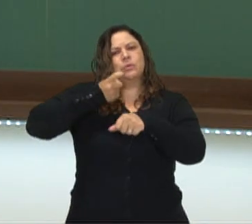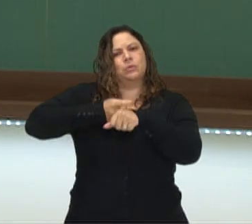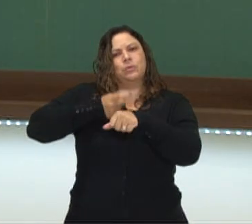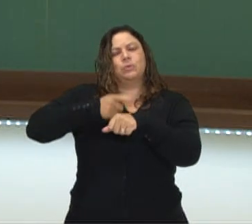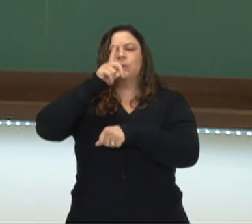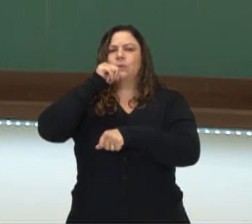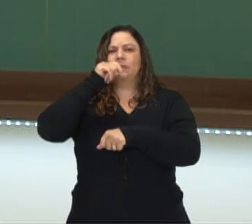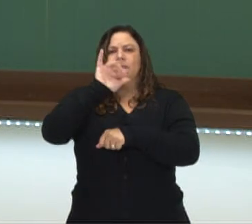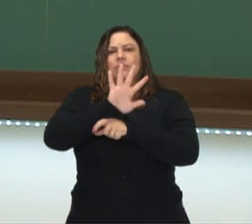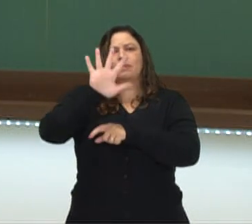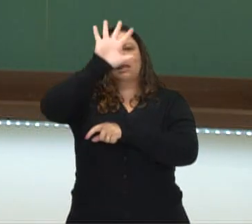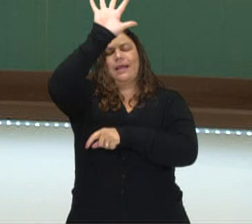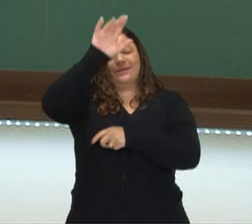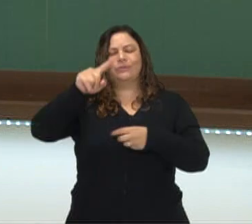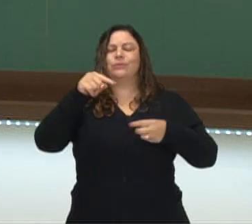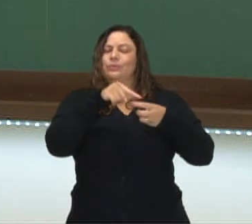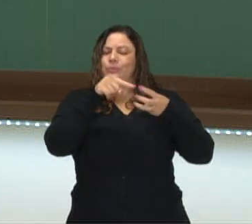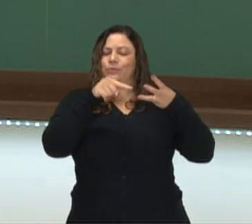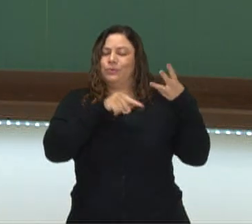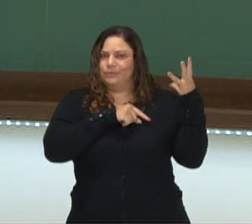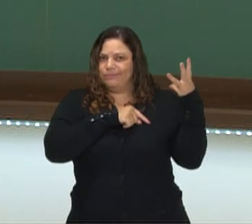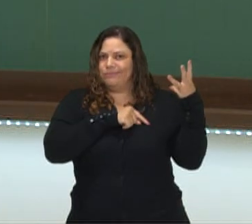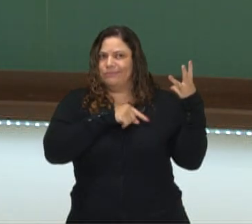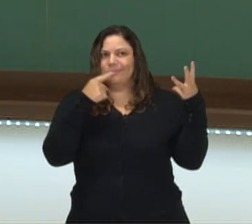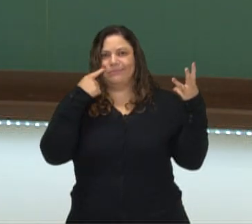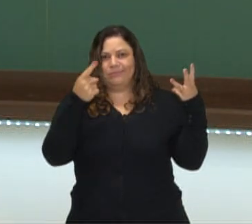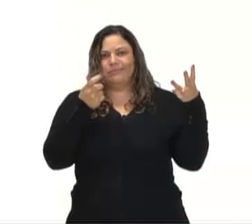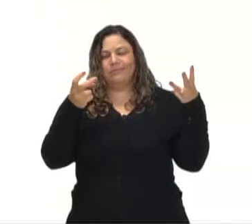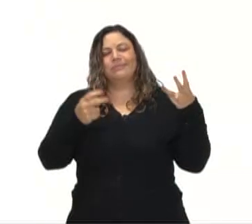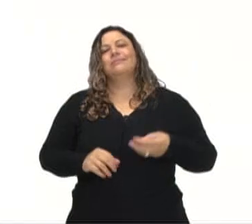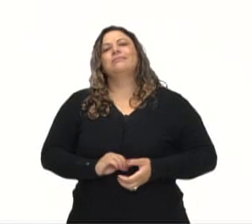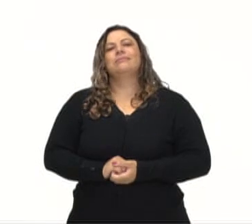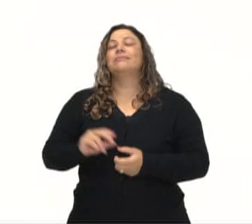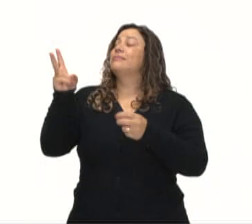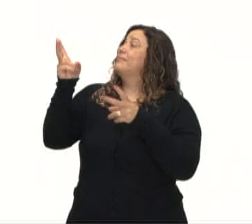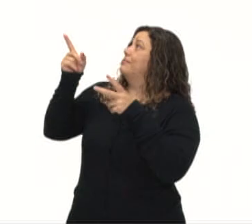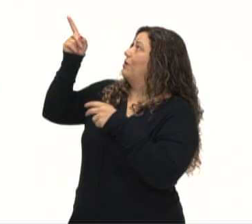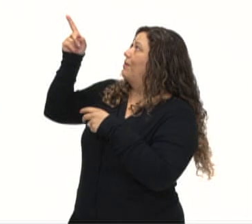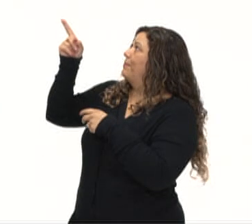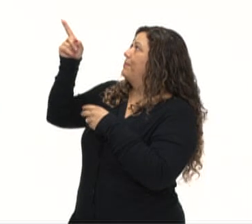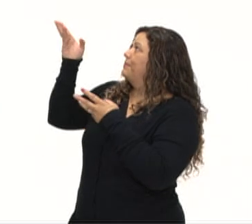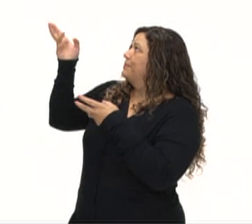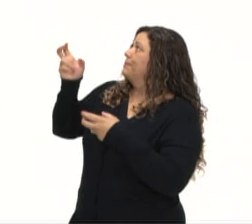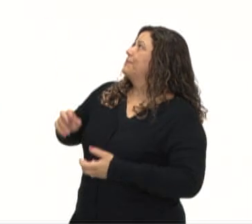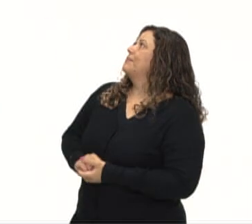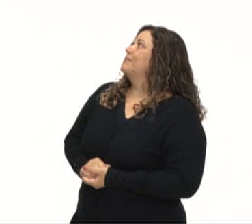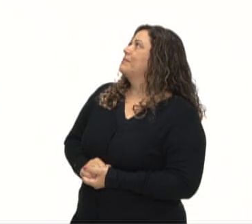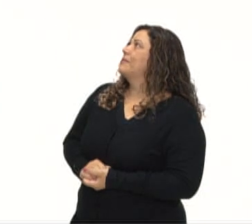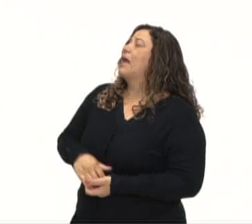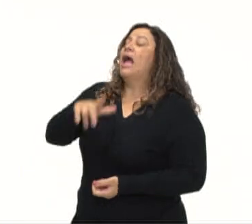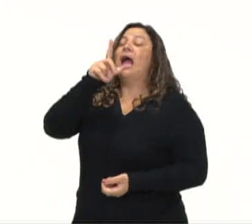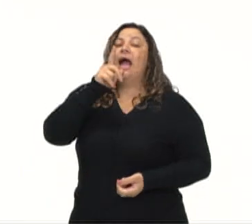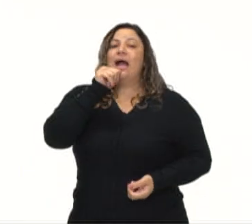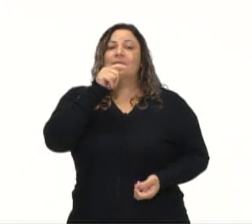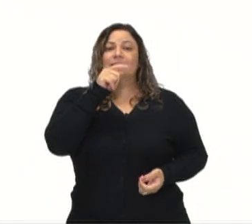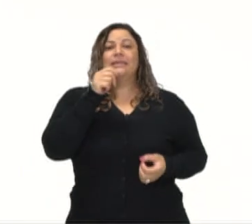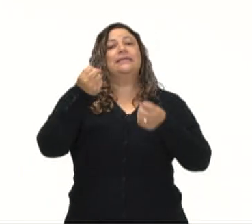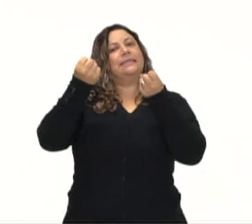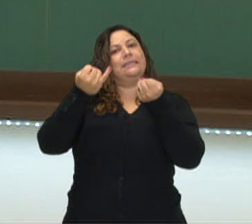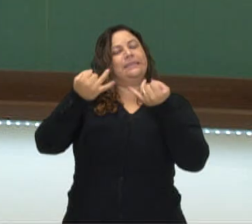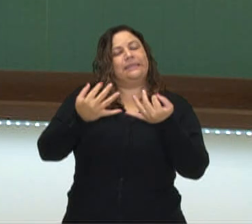por sólido, líquido e gasoso. Olha que legal! As soluções, ela tem esses 3 estados físicos